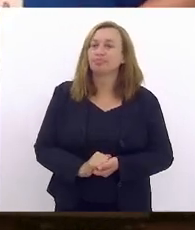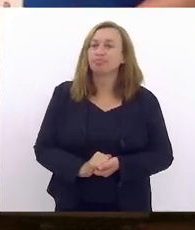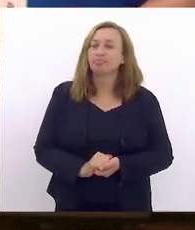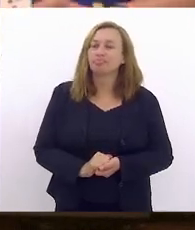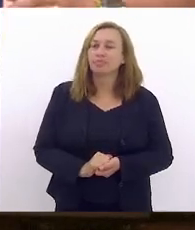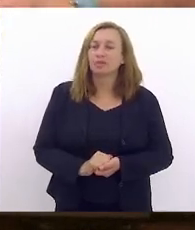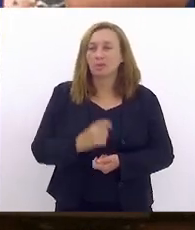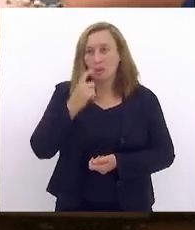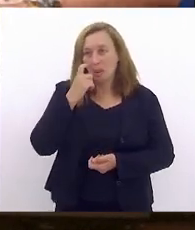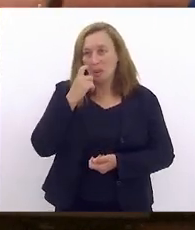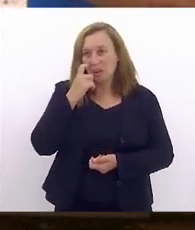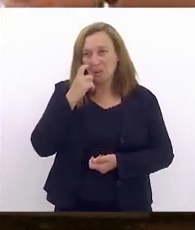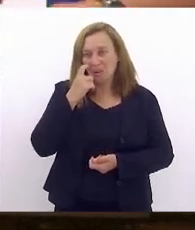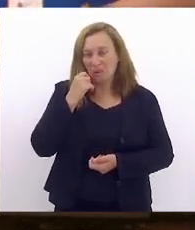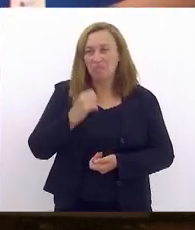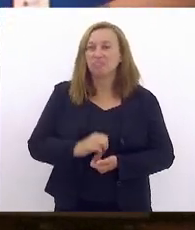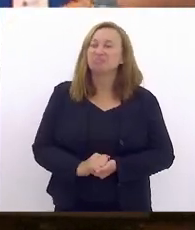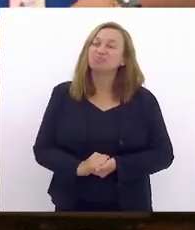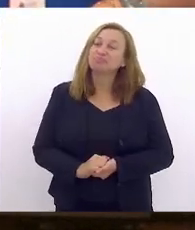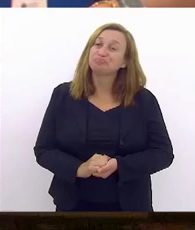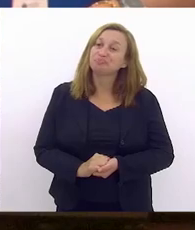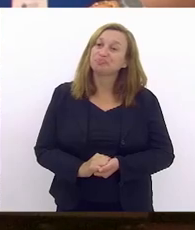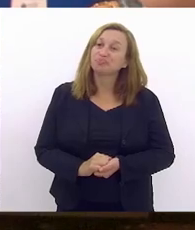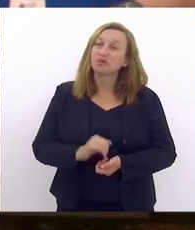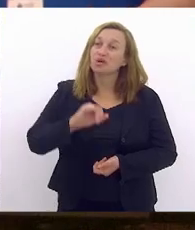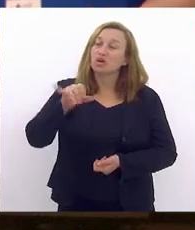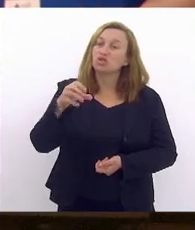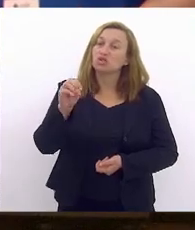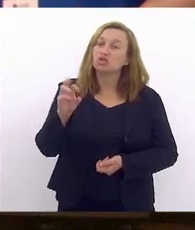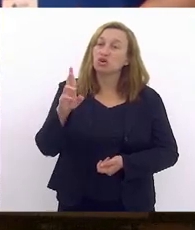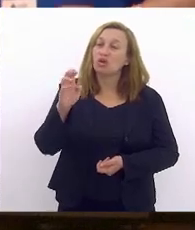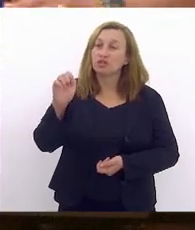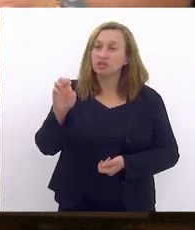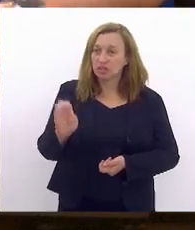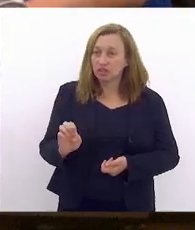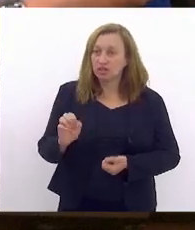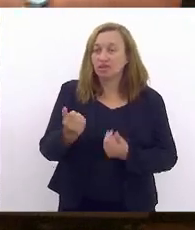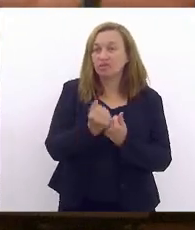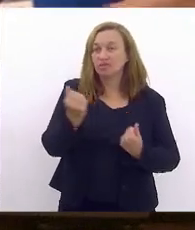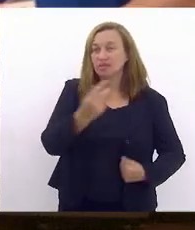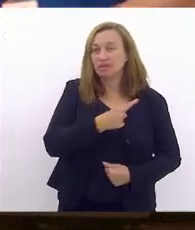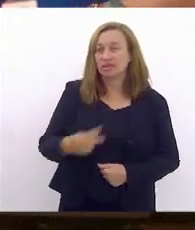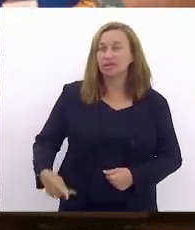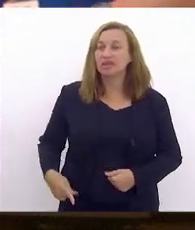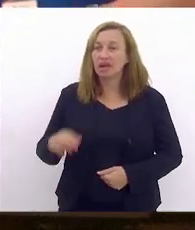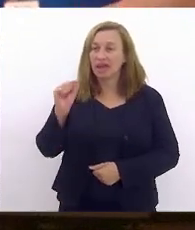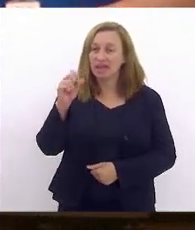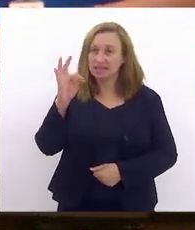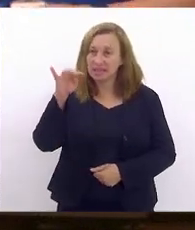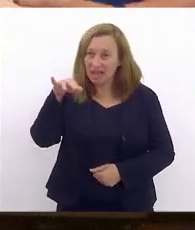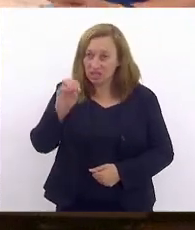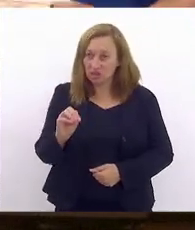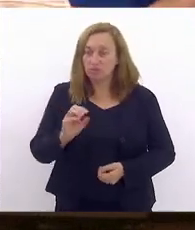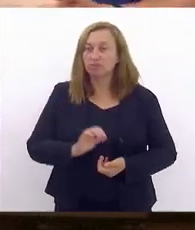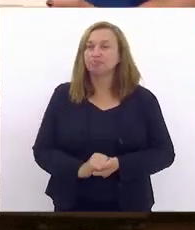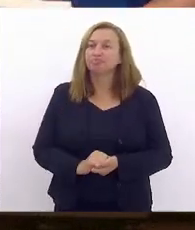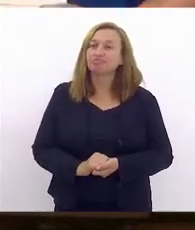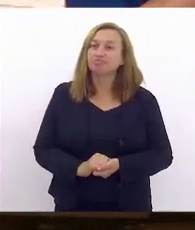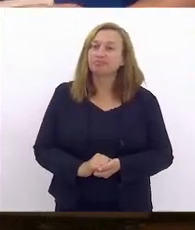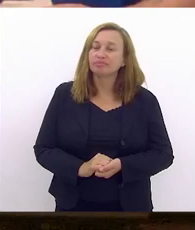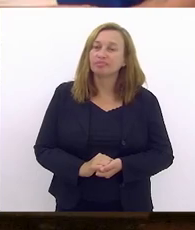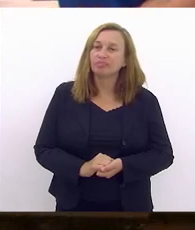da União de Maricá. Jorge Xavier, vice-presidente da Estácio. Alcides Genga